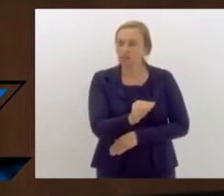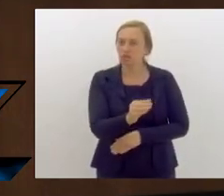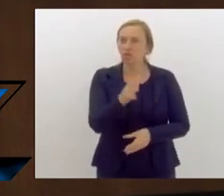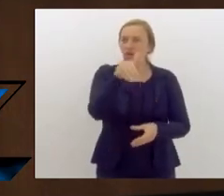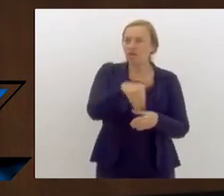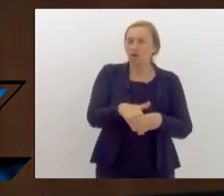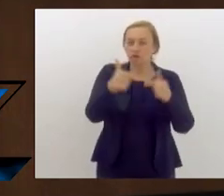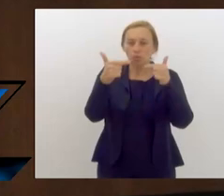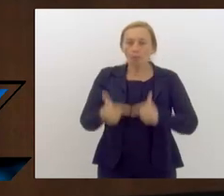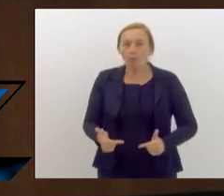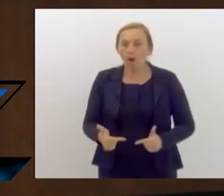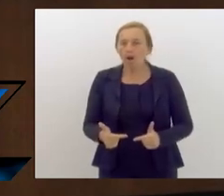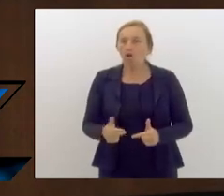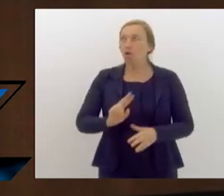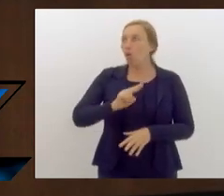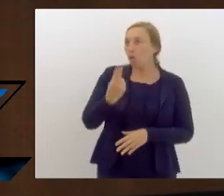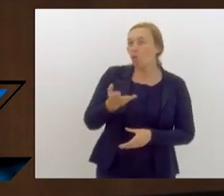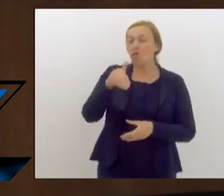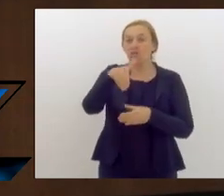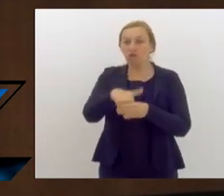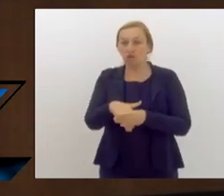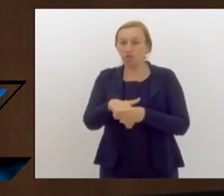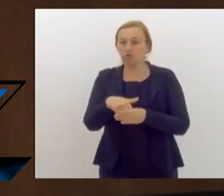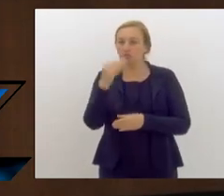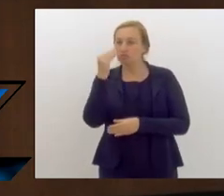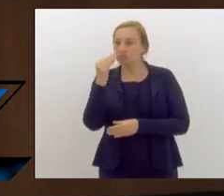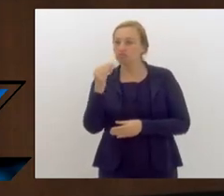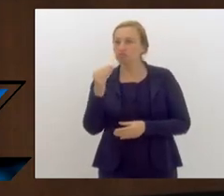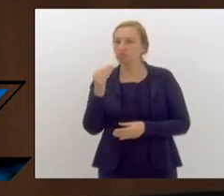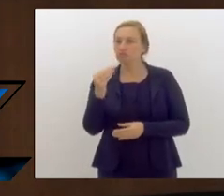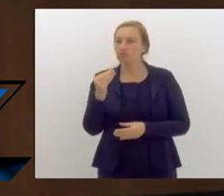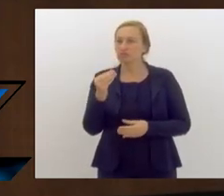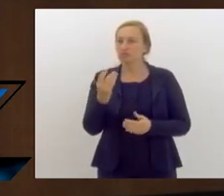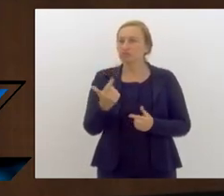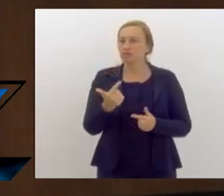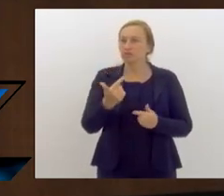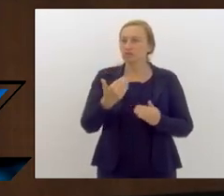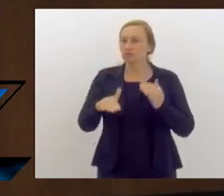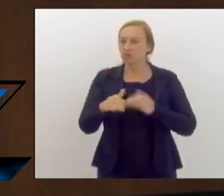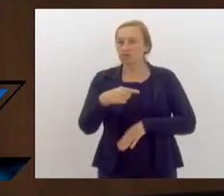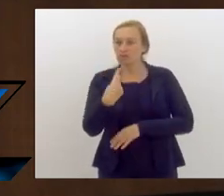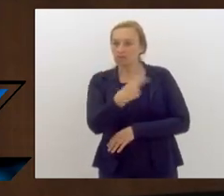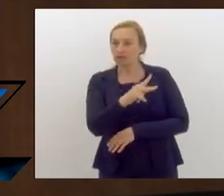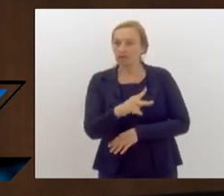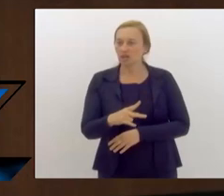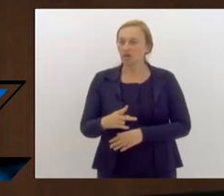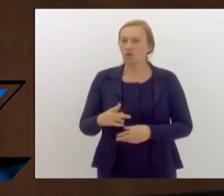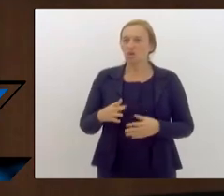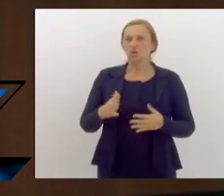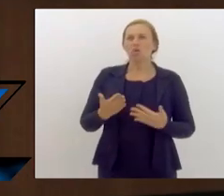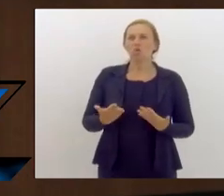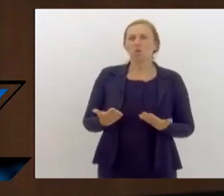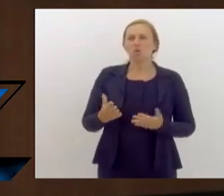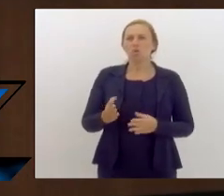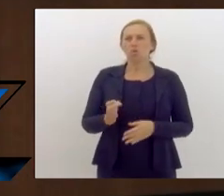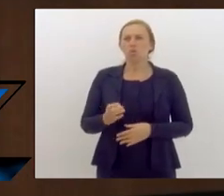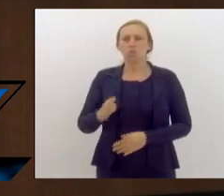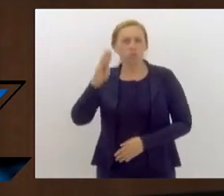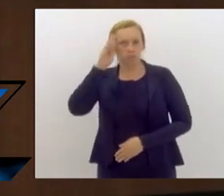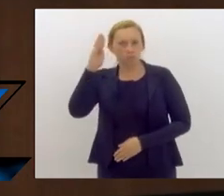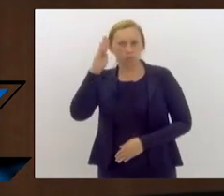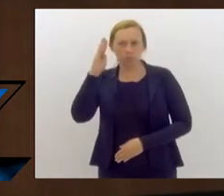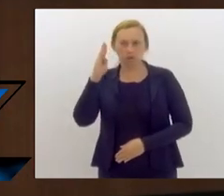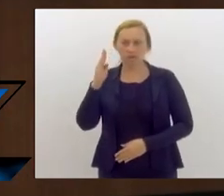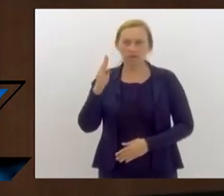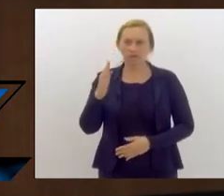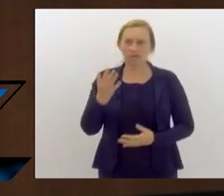abstenção ou voto negativo deles o exército brasileiro não merece atenção de vossa excelências as ações